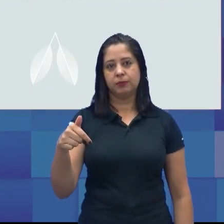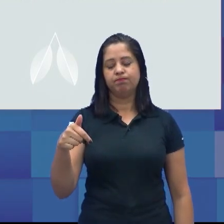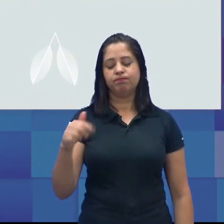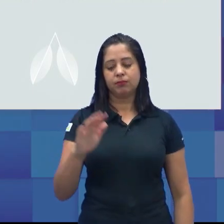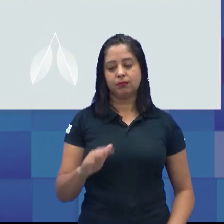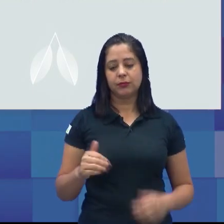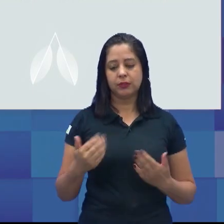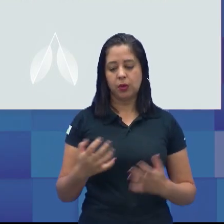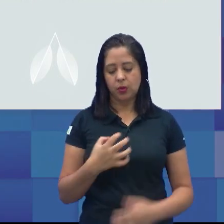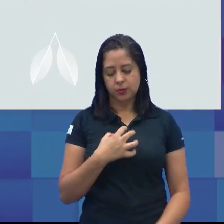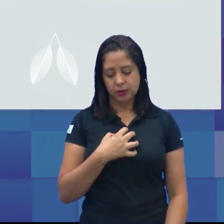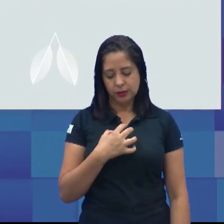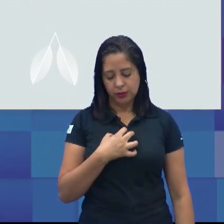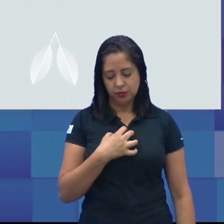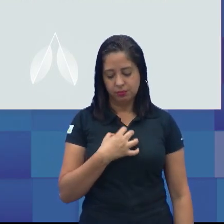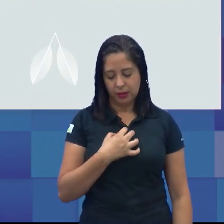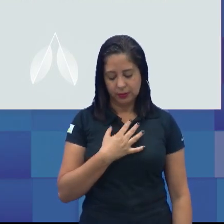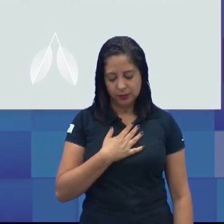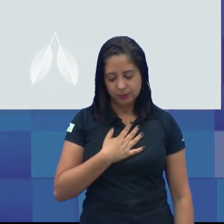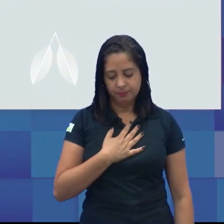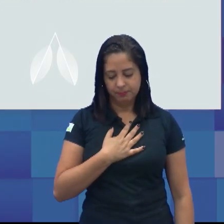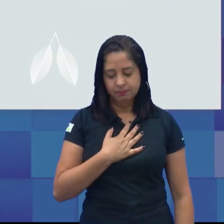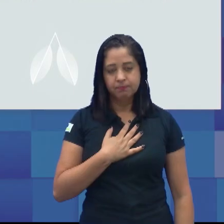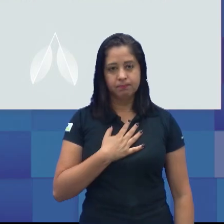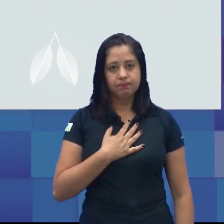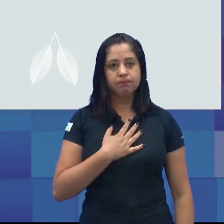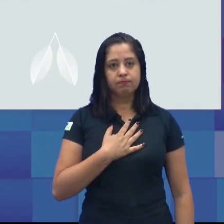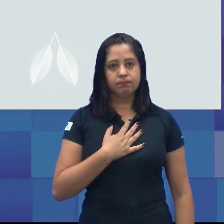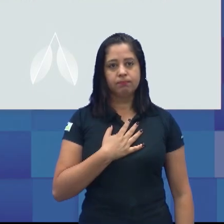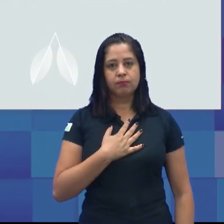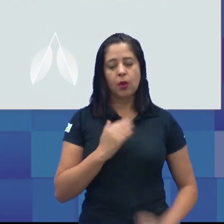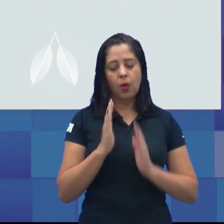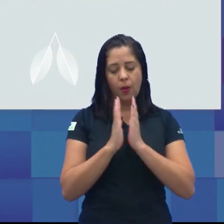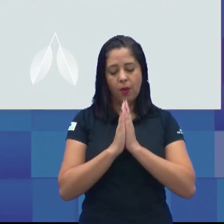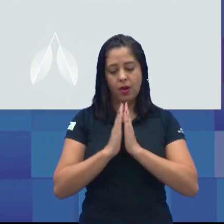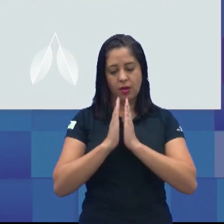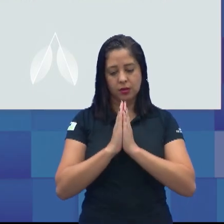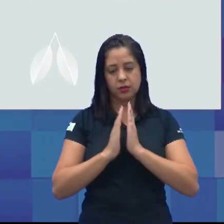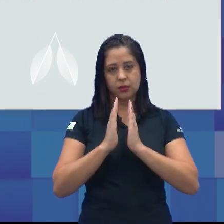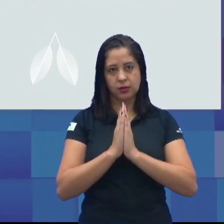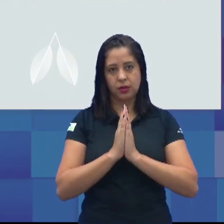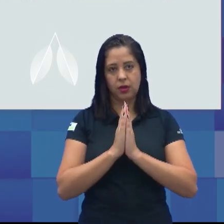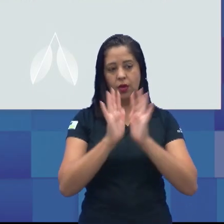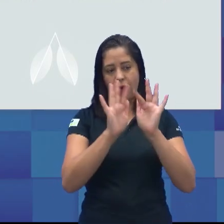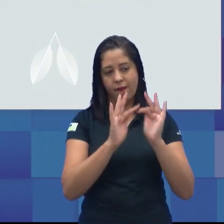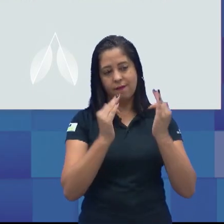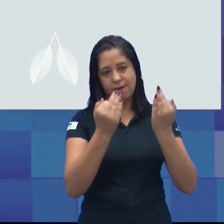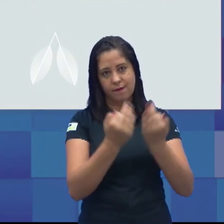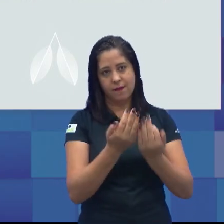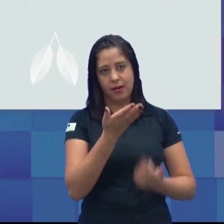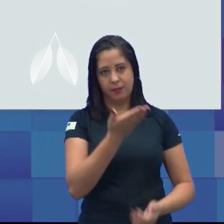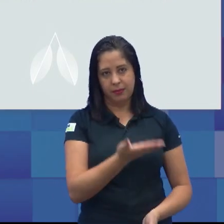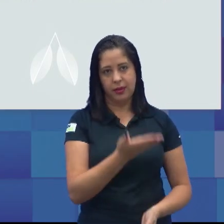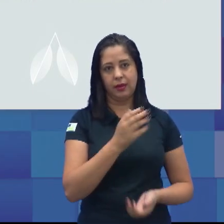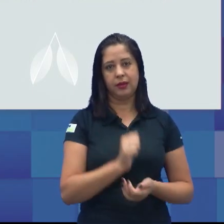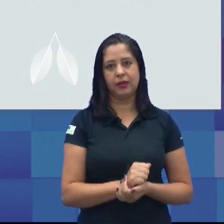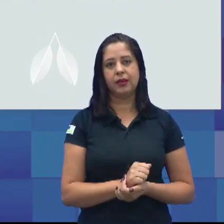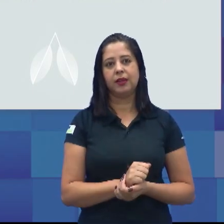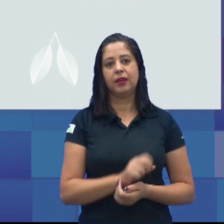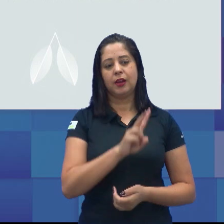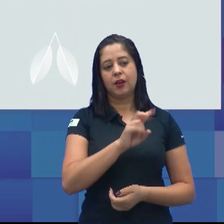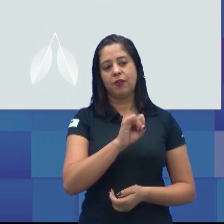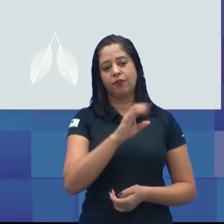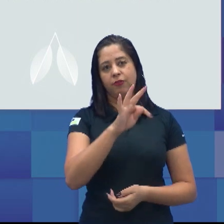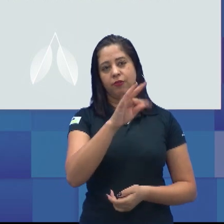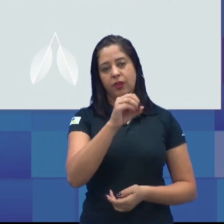meus sentimentos e as minhas orações a todos os familiares, do Vitor, da Stephanie,